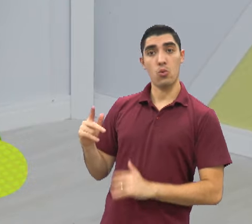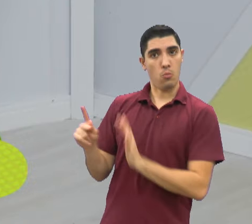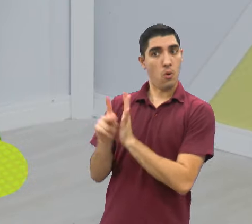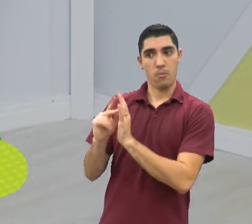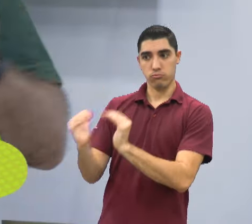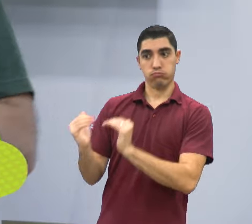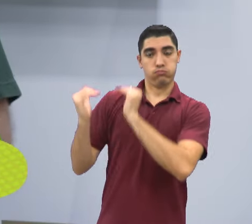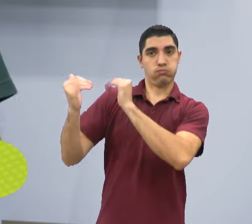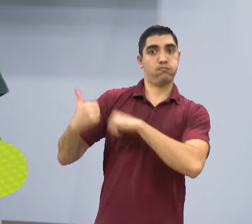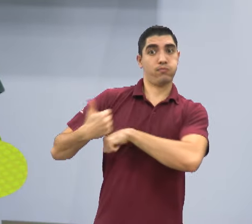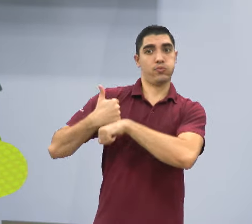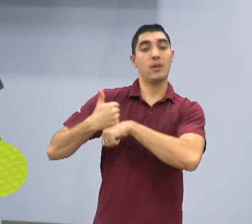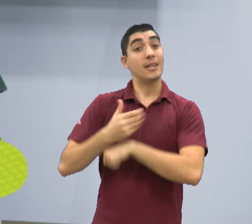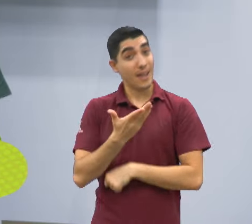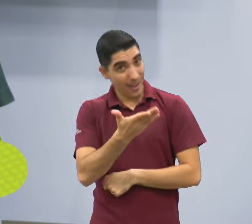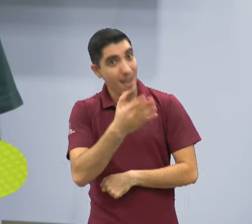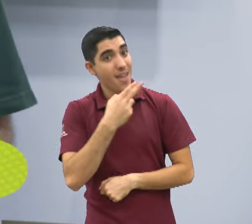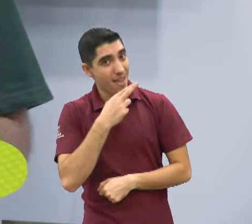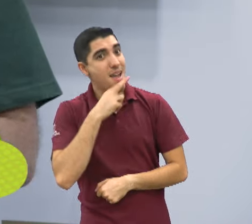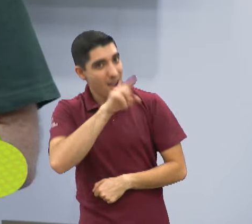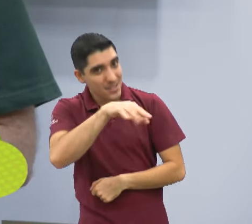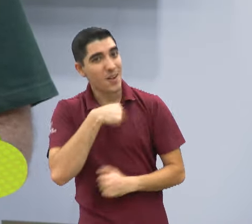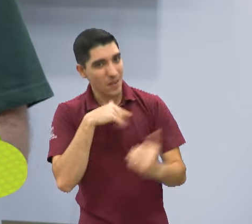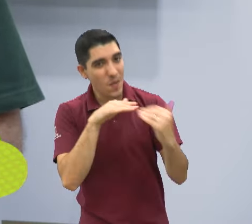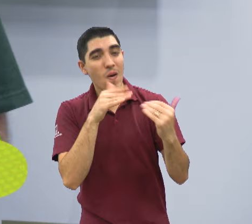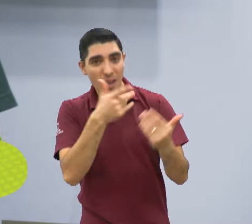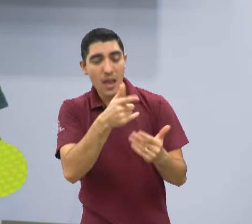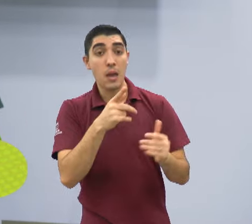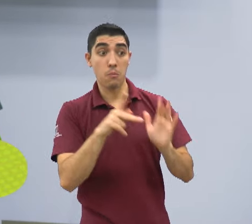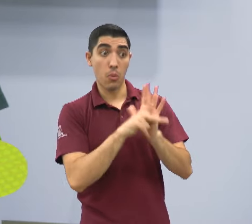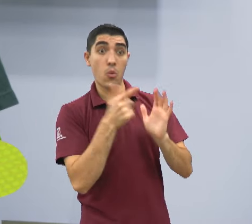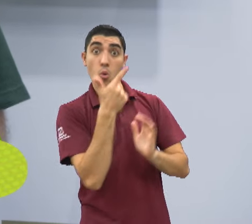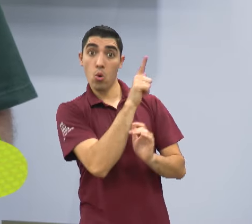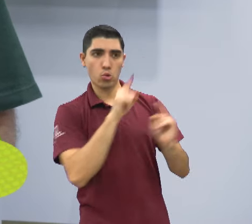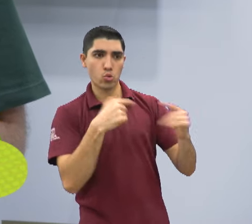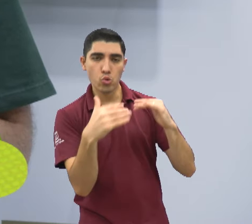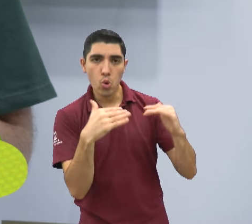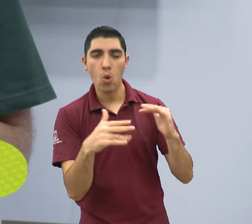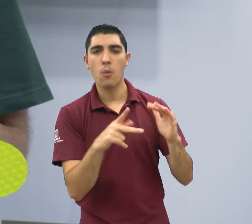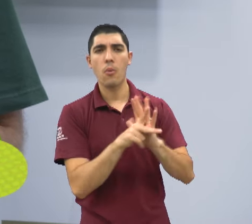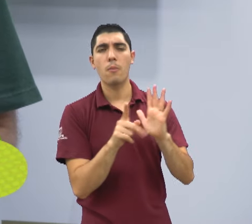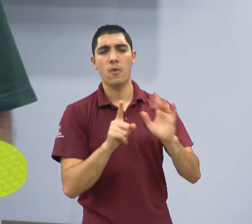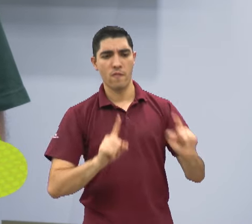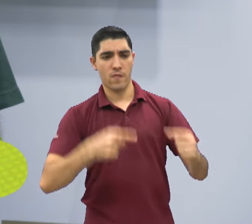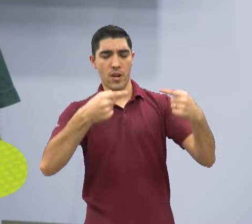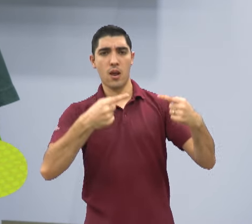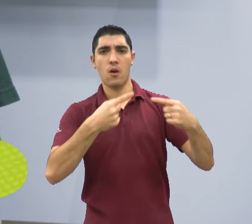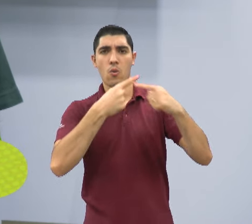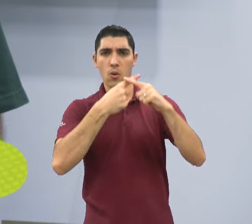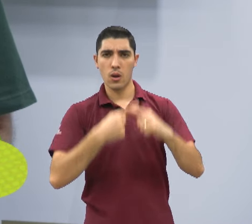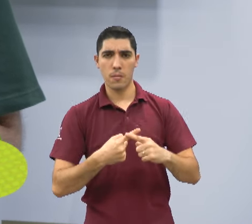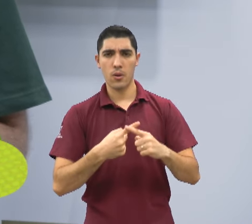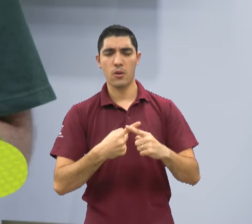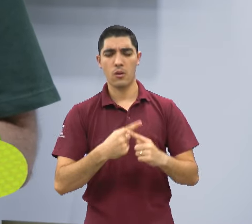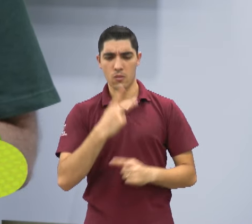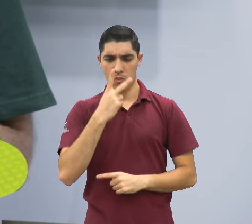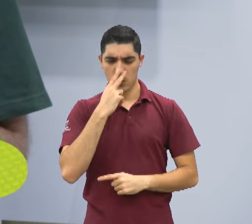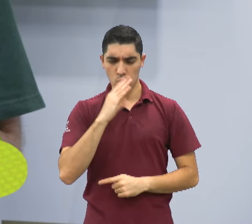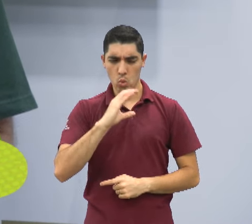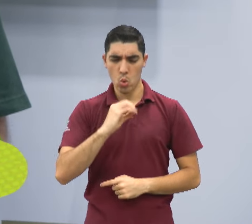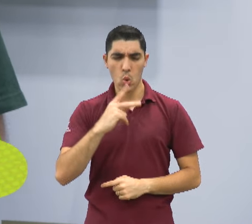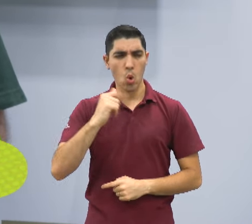é isso que eu ia falar, no time adulto, em clássico e num jogo de decisão, né? Na final se não me engano, foi da Copa Paulista ou